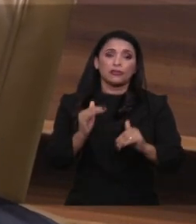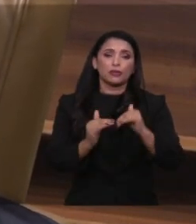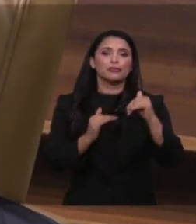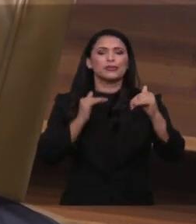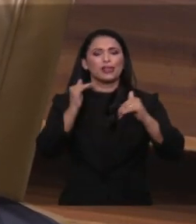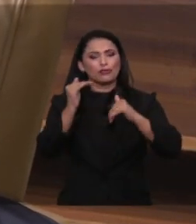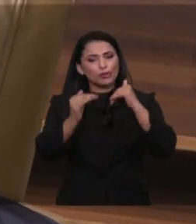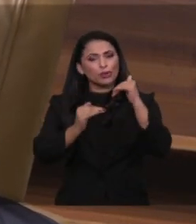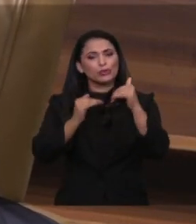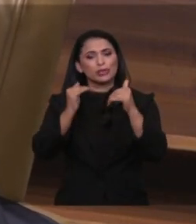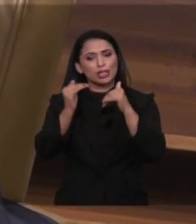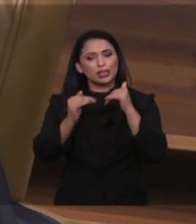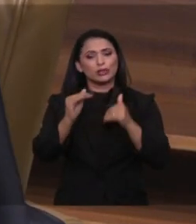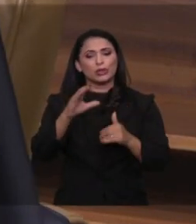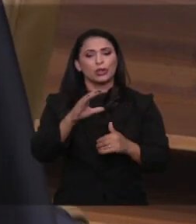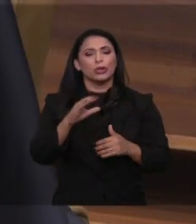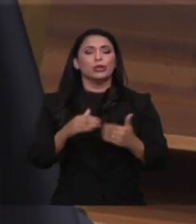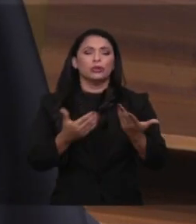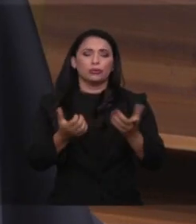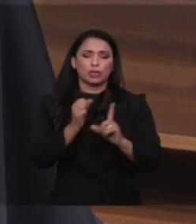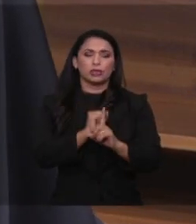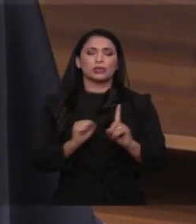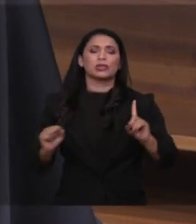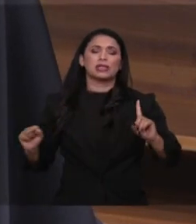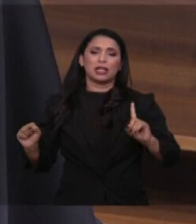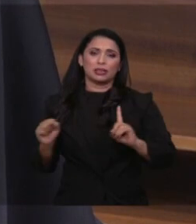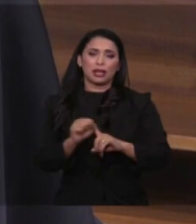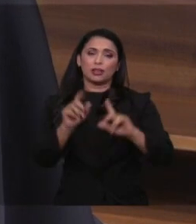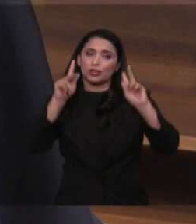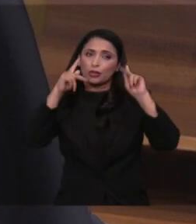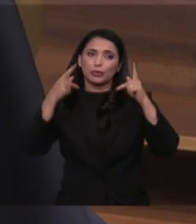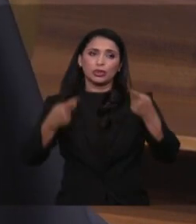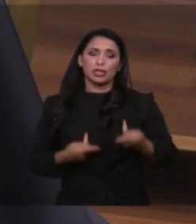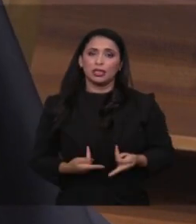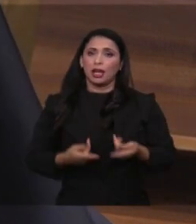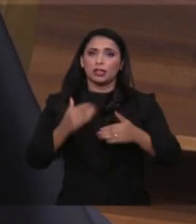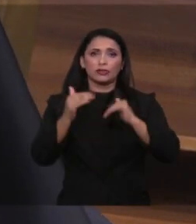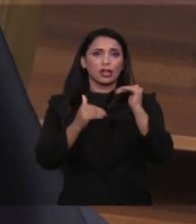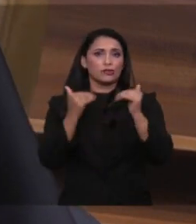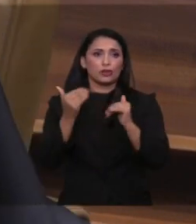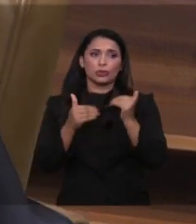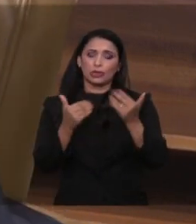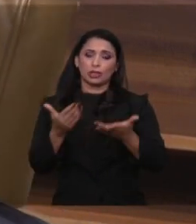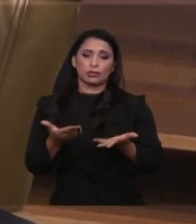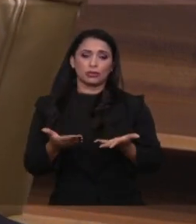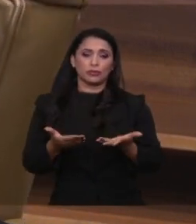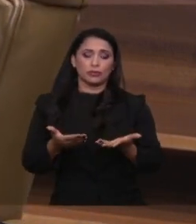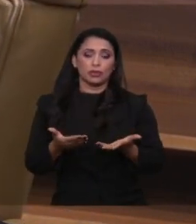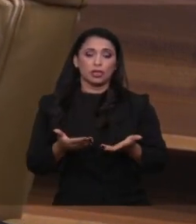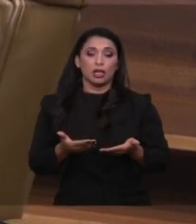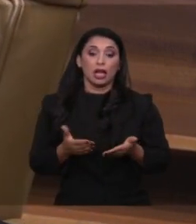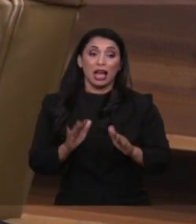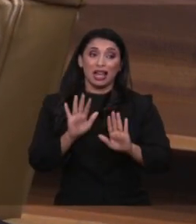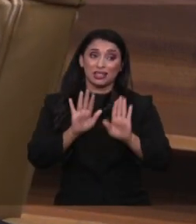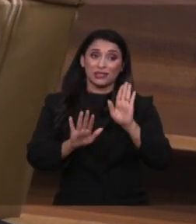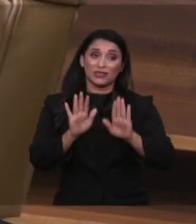evolução civilizatória, é assim que a humanidade vai evoluindo, muitas vezes com momentos de passos